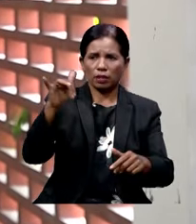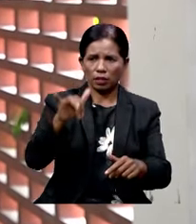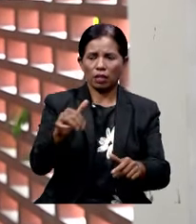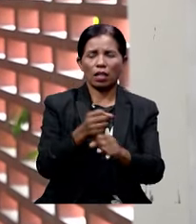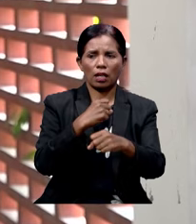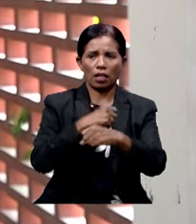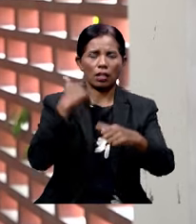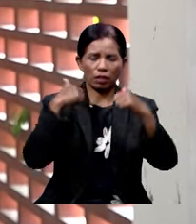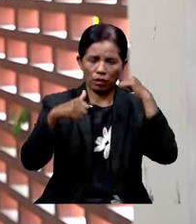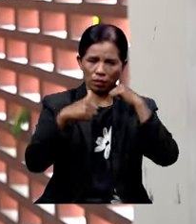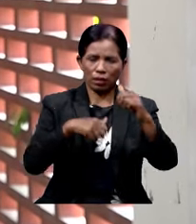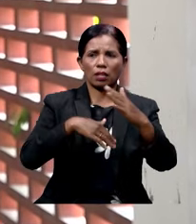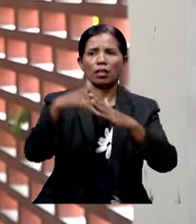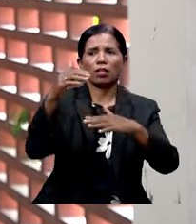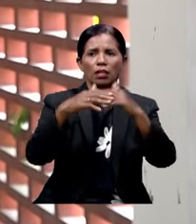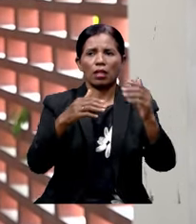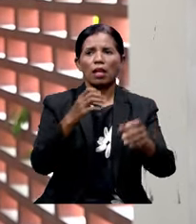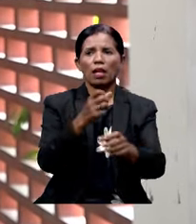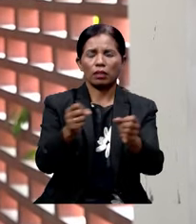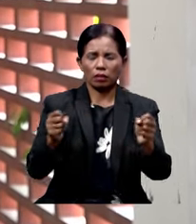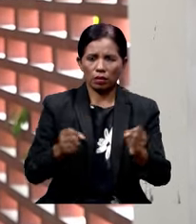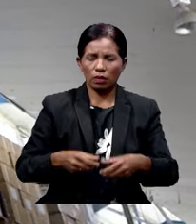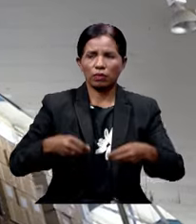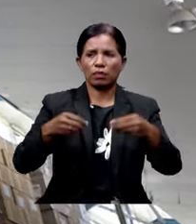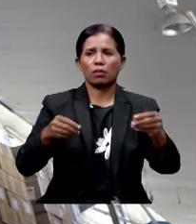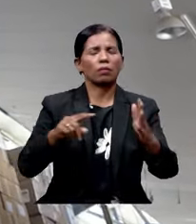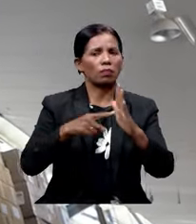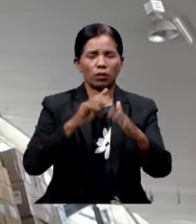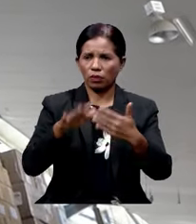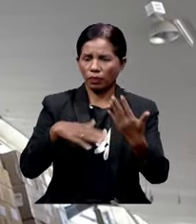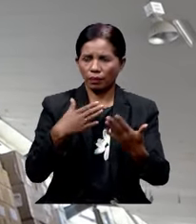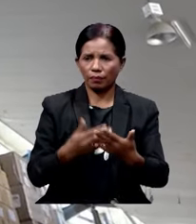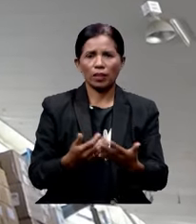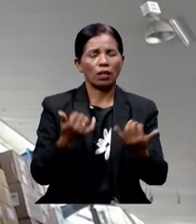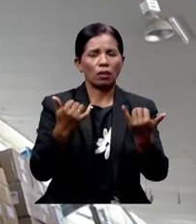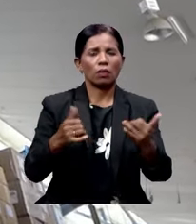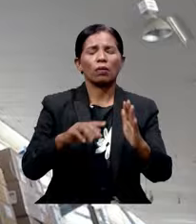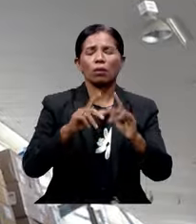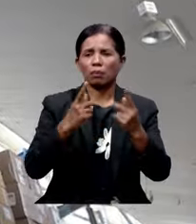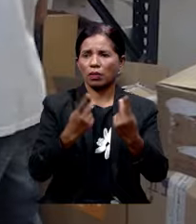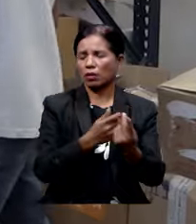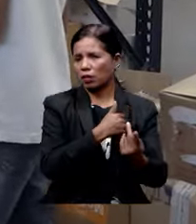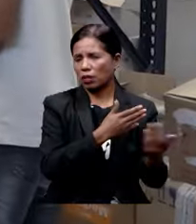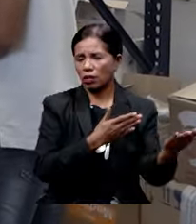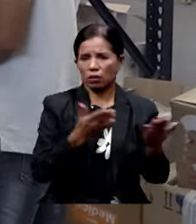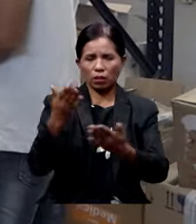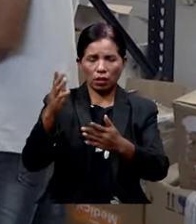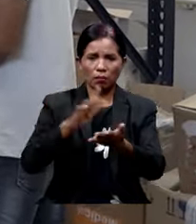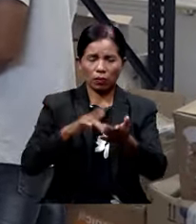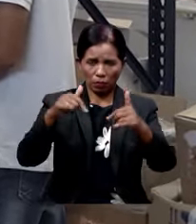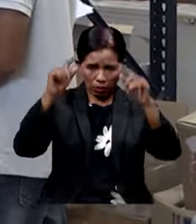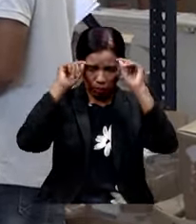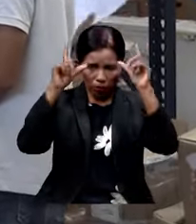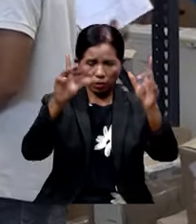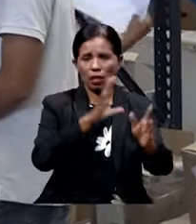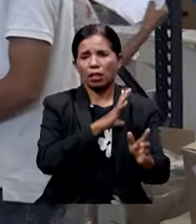a atividade de construção, atividade de supply e a outra. Dadaung ne kompanya sidau importa in Muruk mai Timor Leste tambah hing